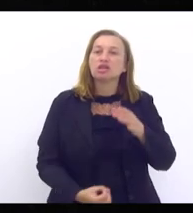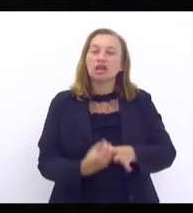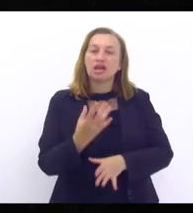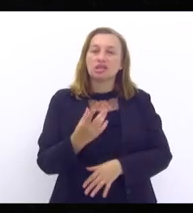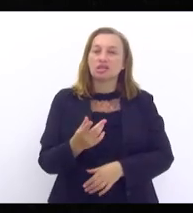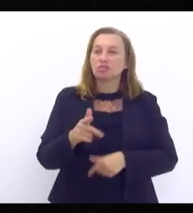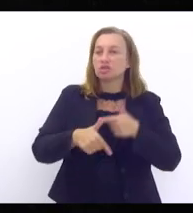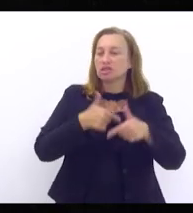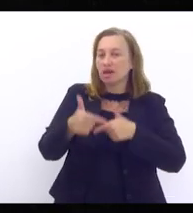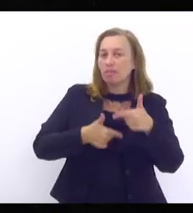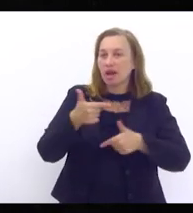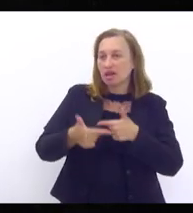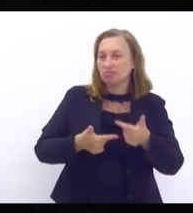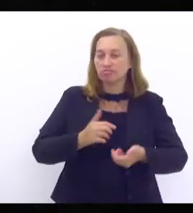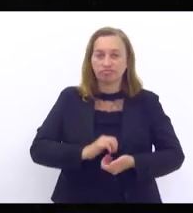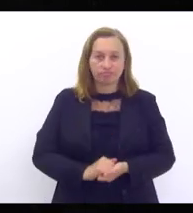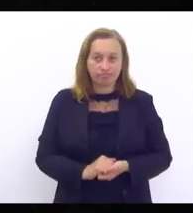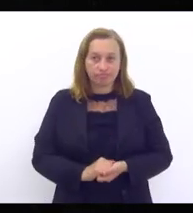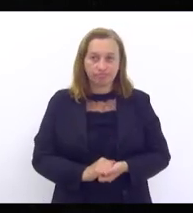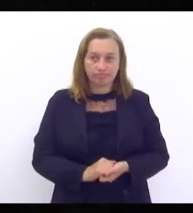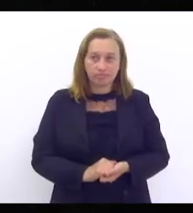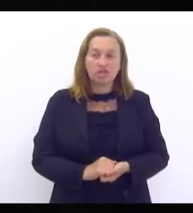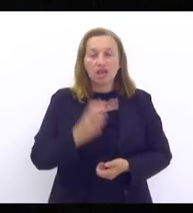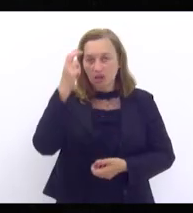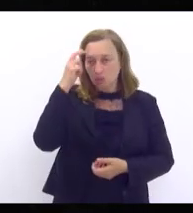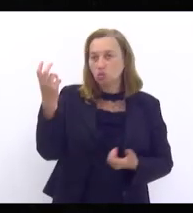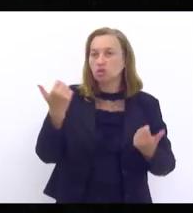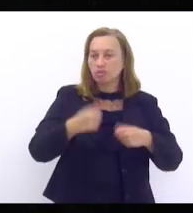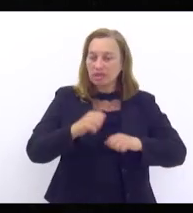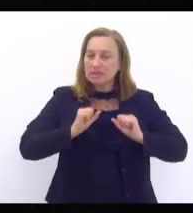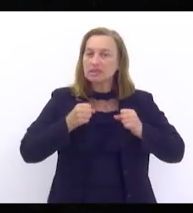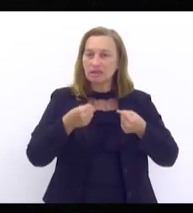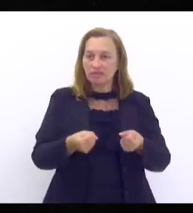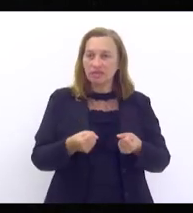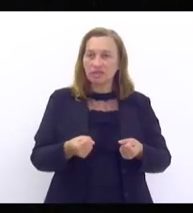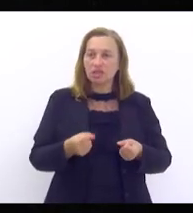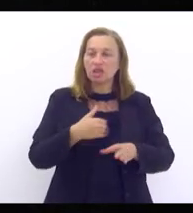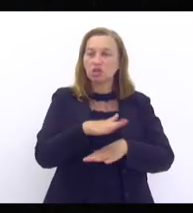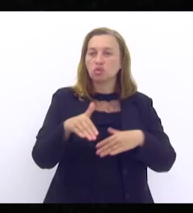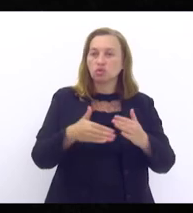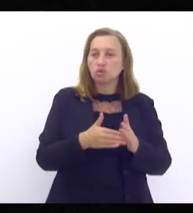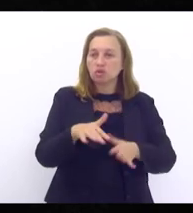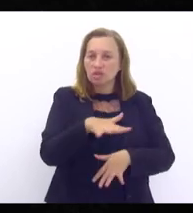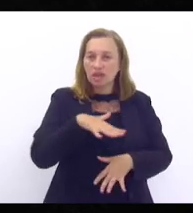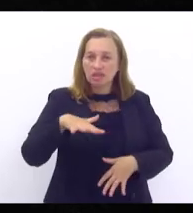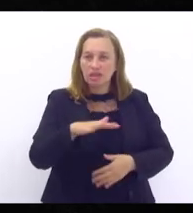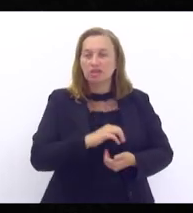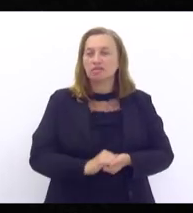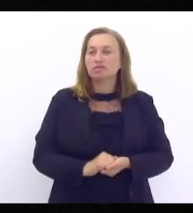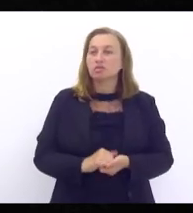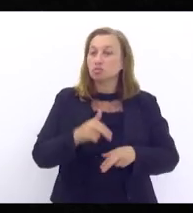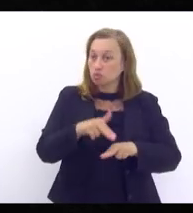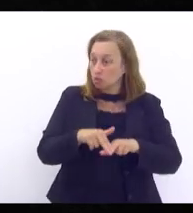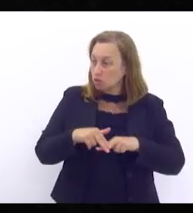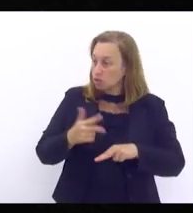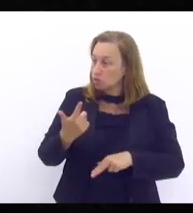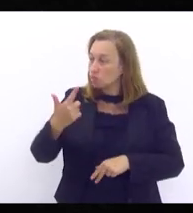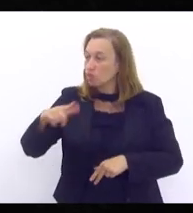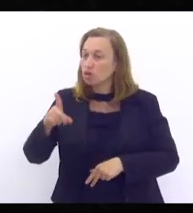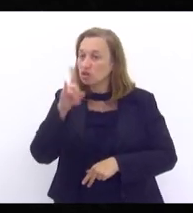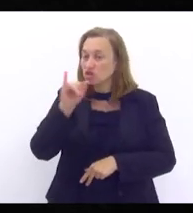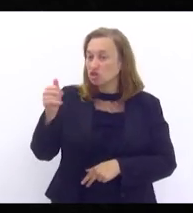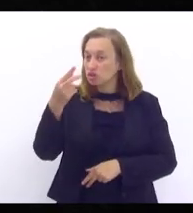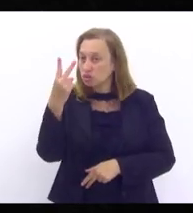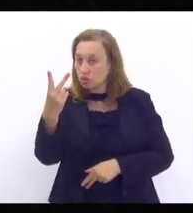emprego, é geradora de riqueza. E a cultura precisa ser defendida em todas as suas dimensões. Por isso, no próximo dia